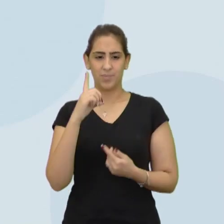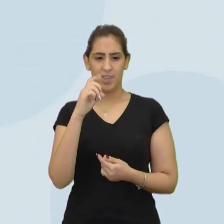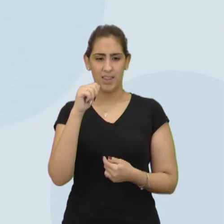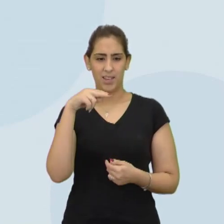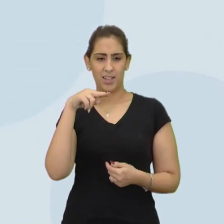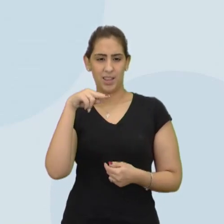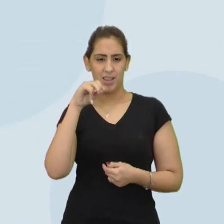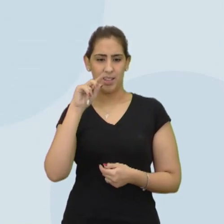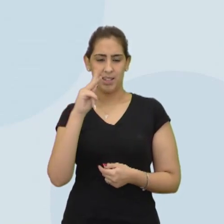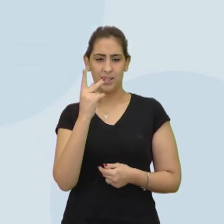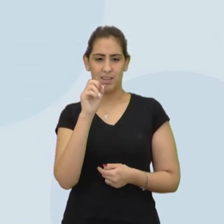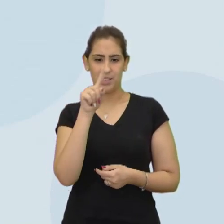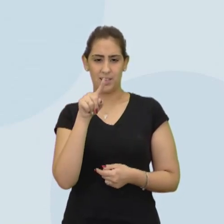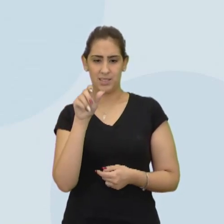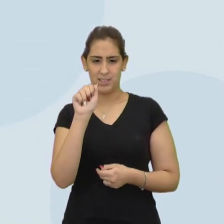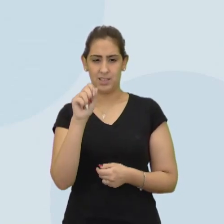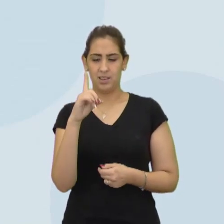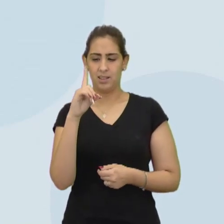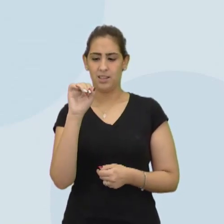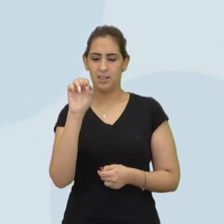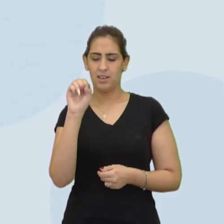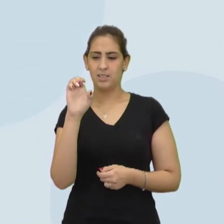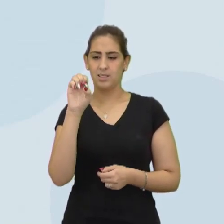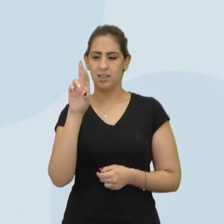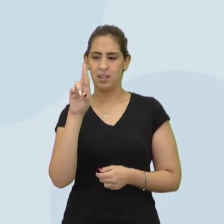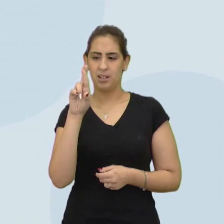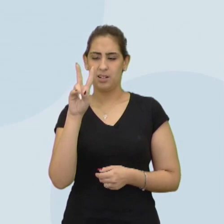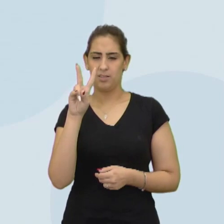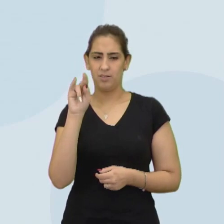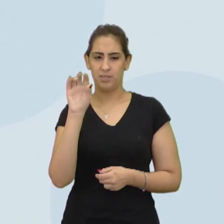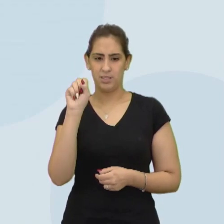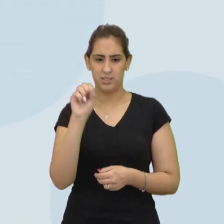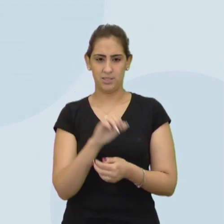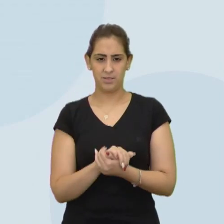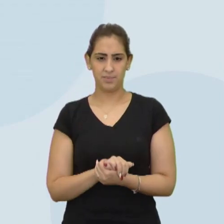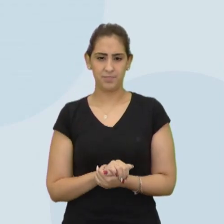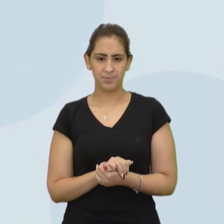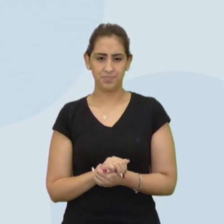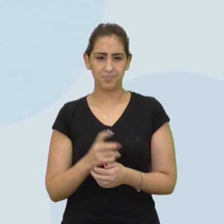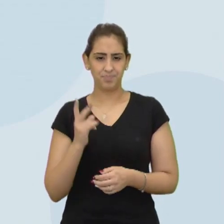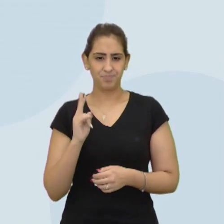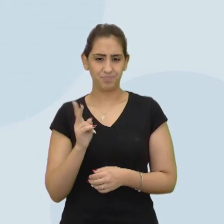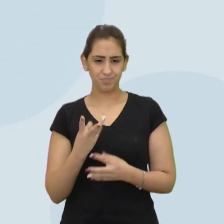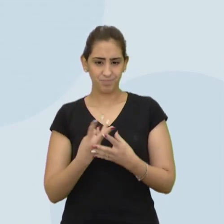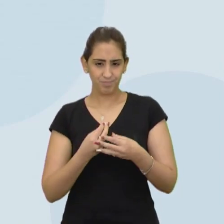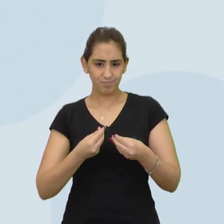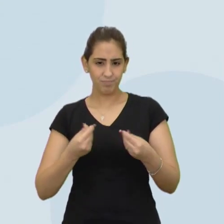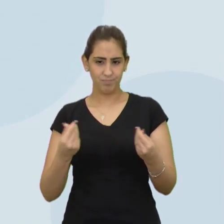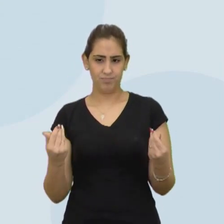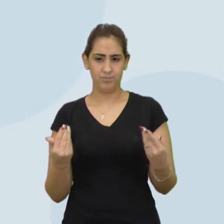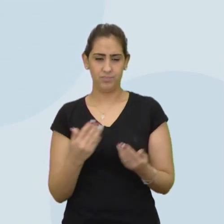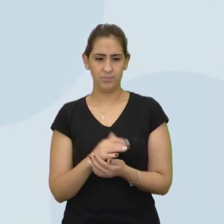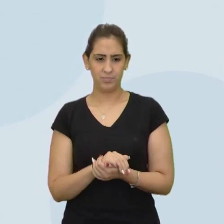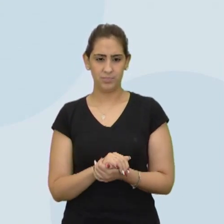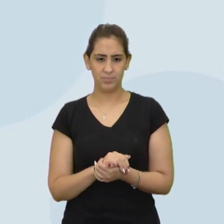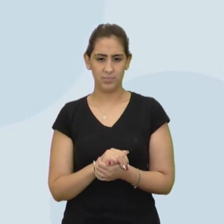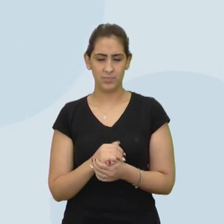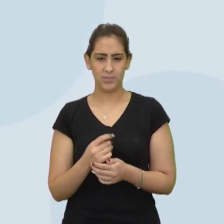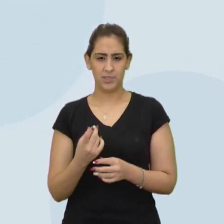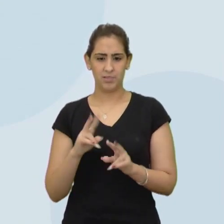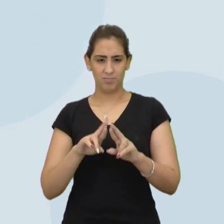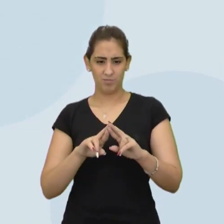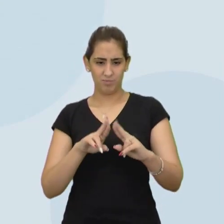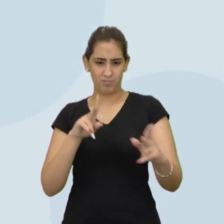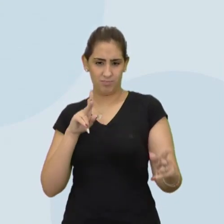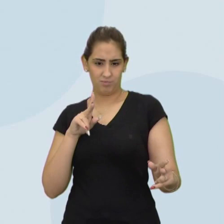das ervas, um algo especial, um je ne sais quoi, que as ervas daninhas partilham e que as distingue das ervas